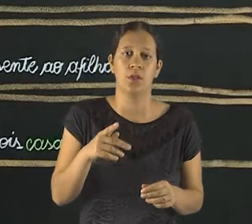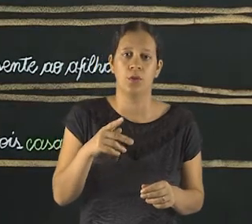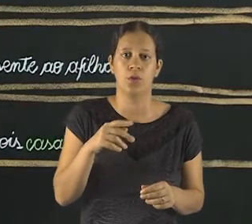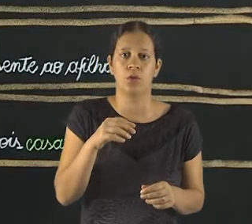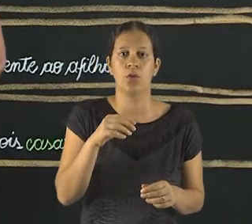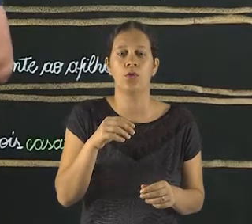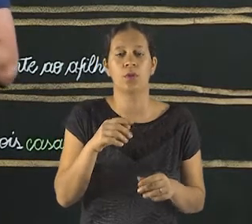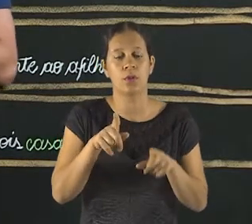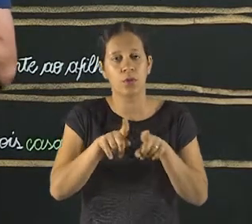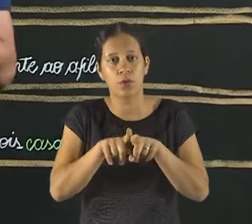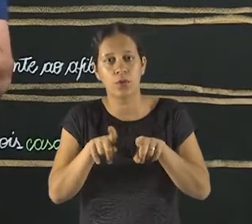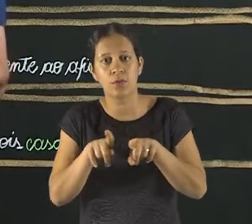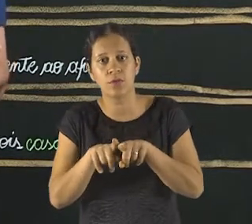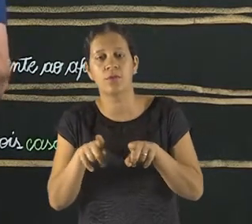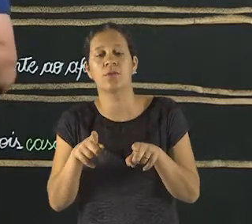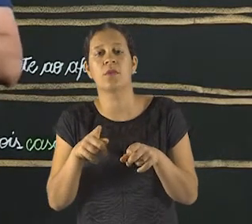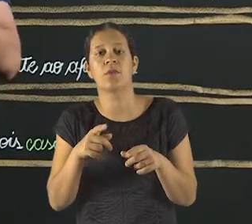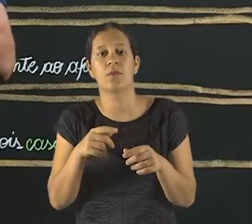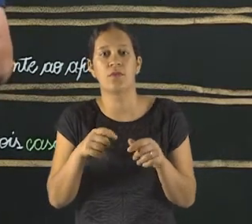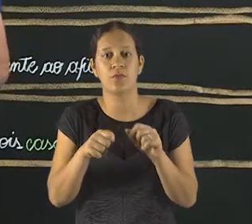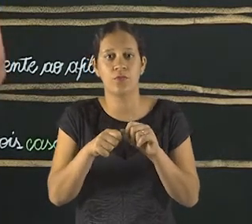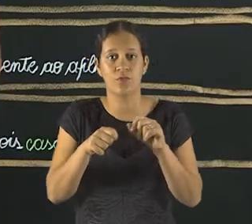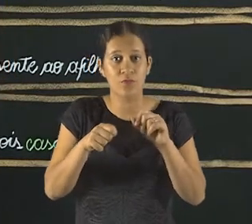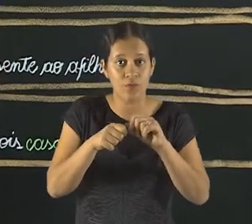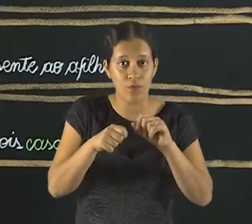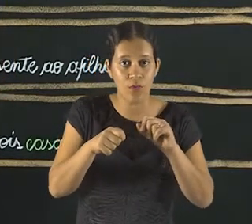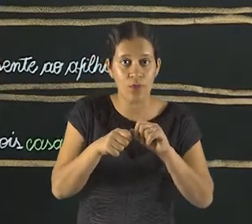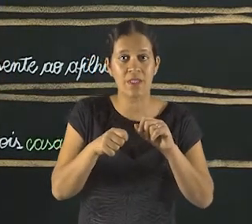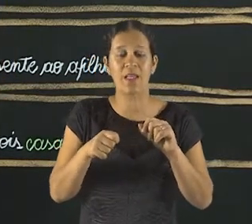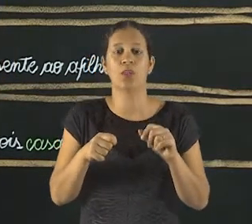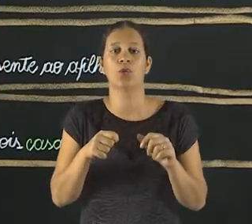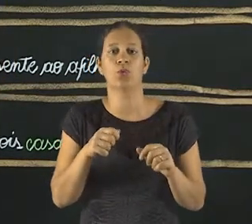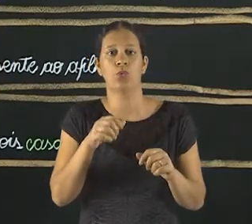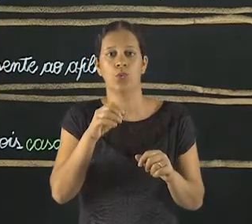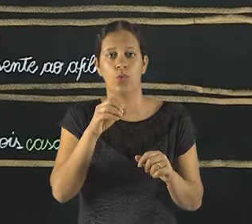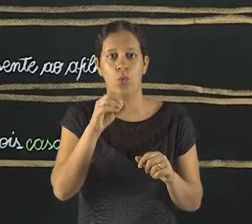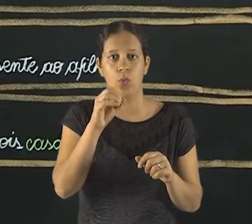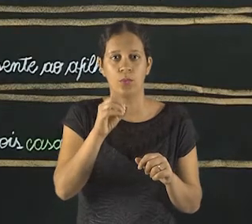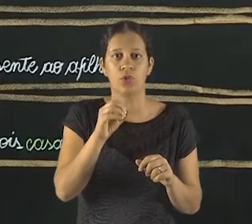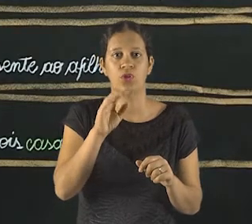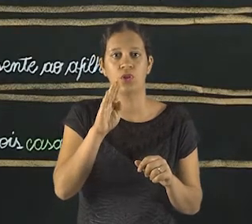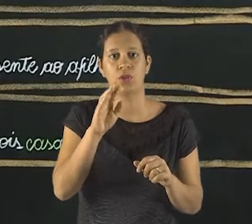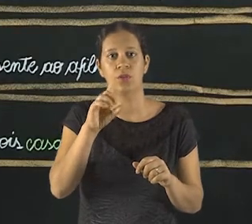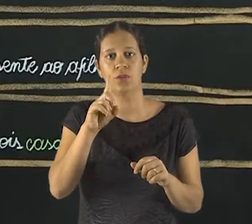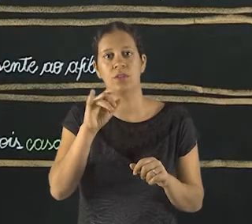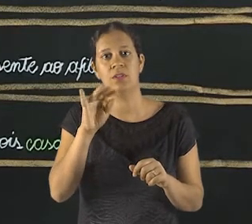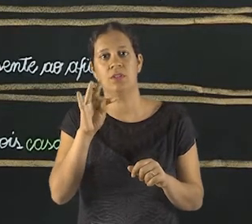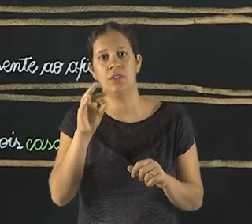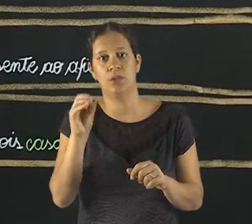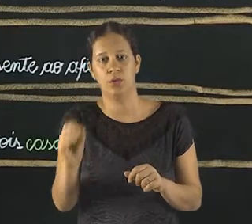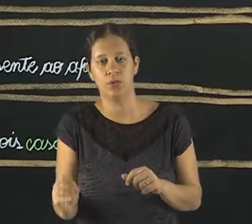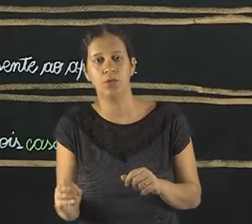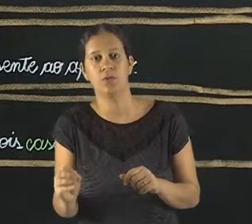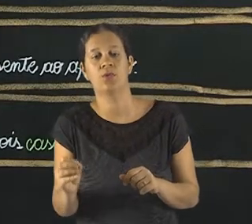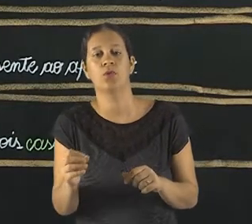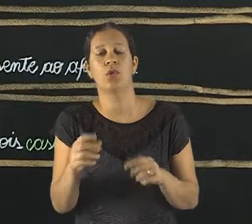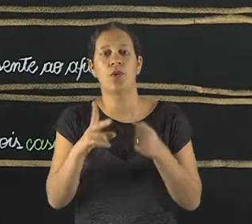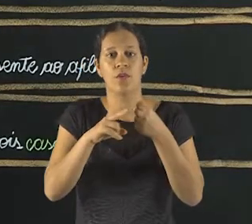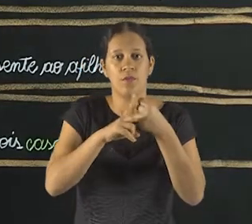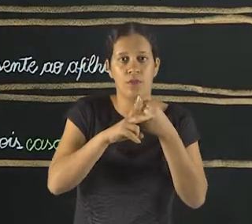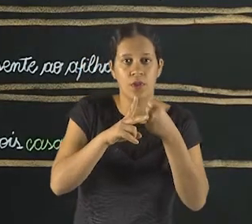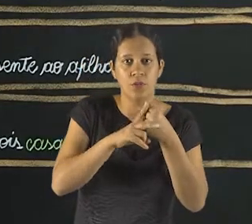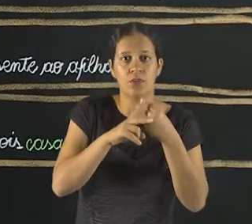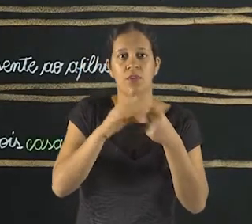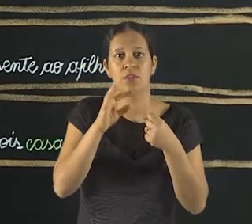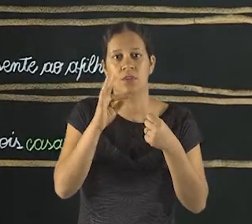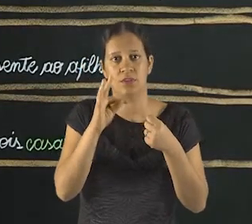no caso dos pronomes oblíquos li e lis, que podem funcionar como objetos indiretos. Então, guarda na memória,